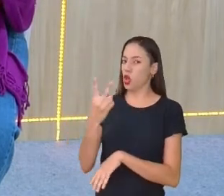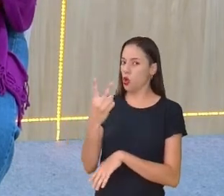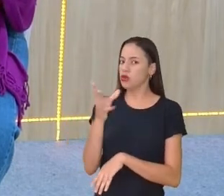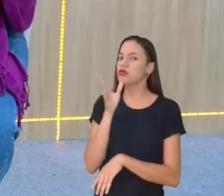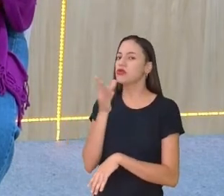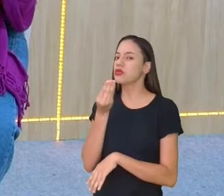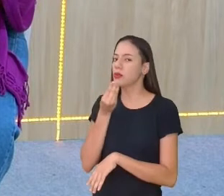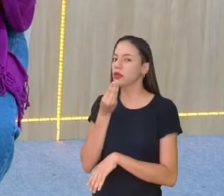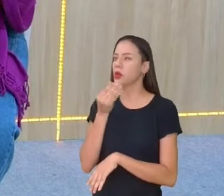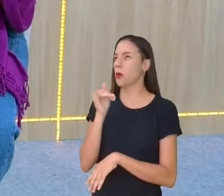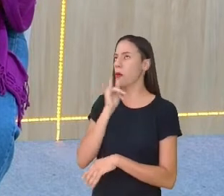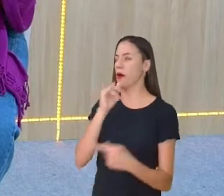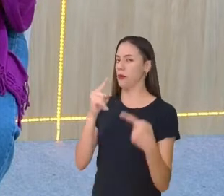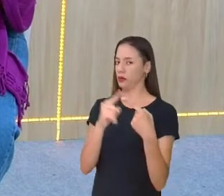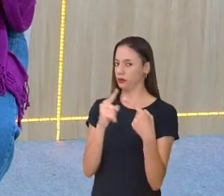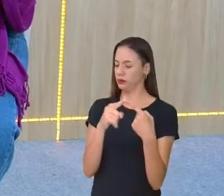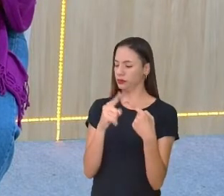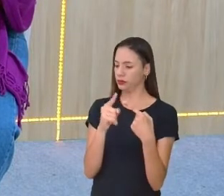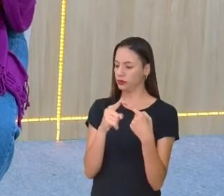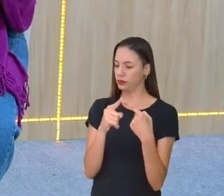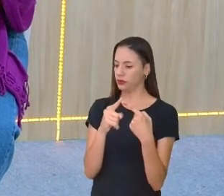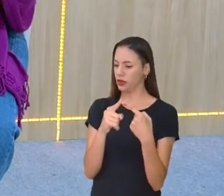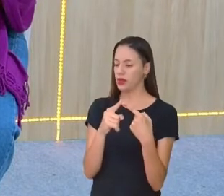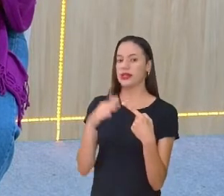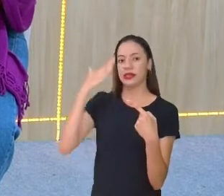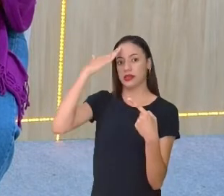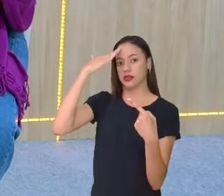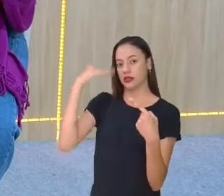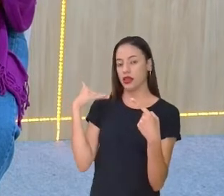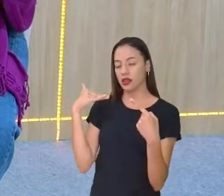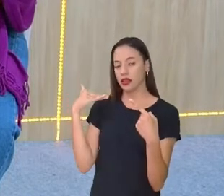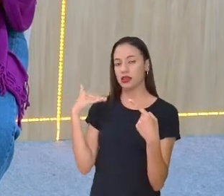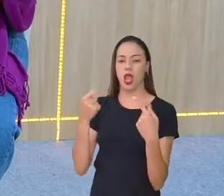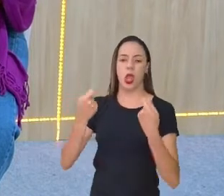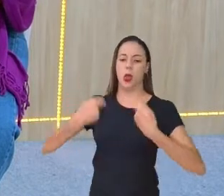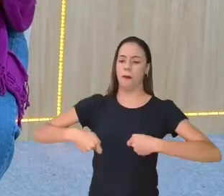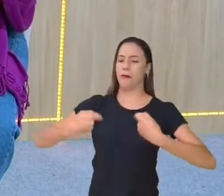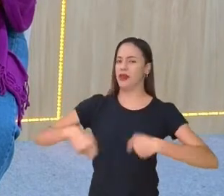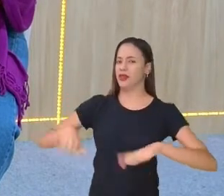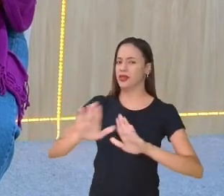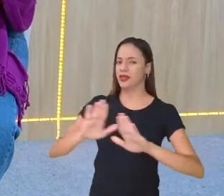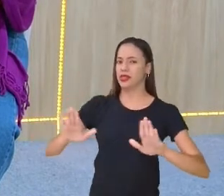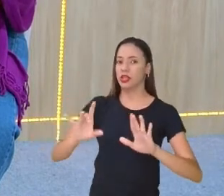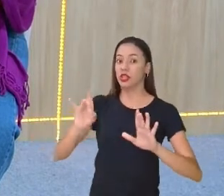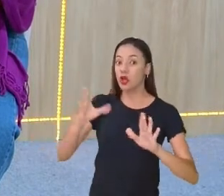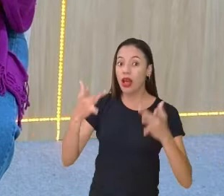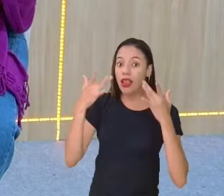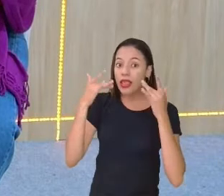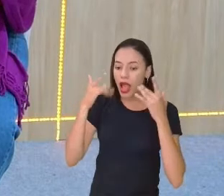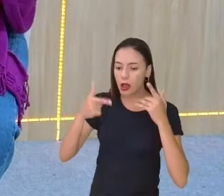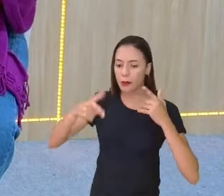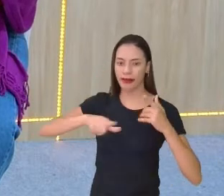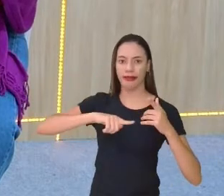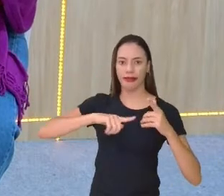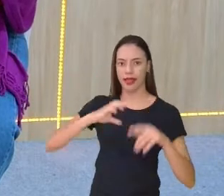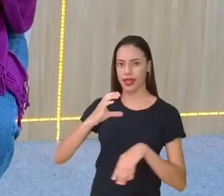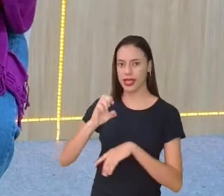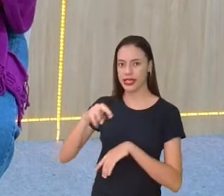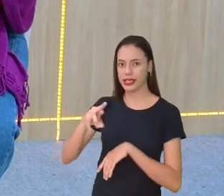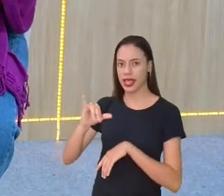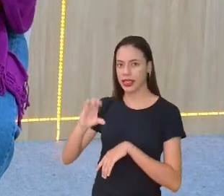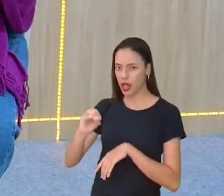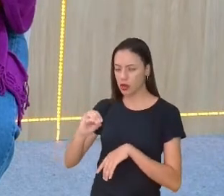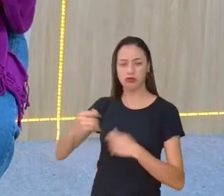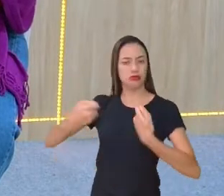que significa, que são exatamente o fato de a gente saber que não precisa ser só teatro para ter cenário, e também